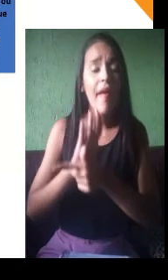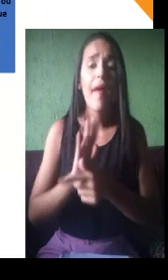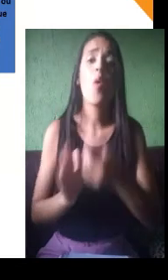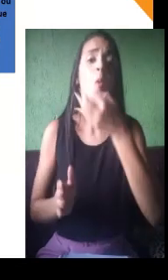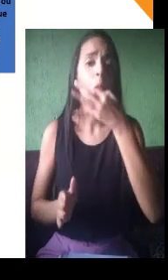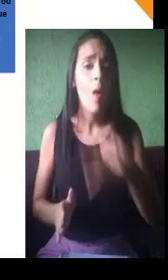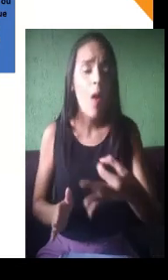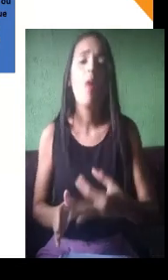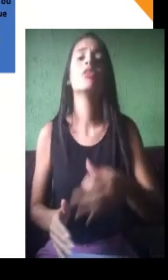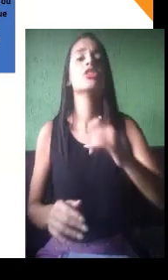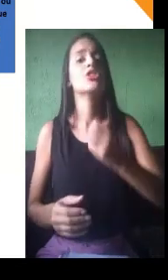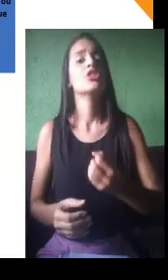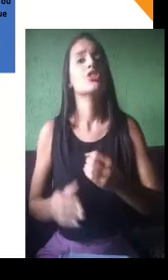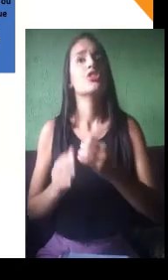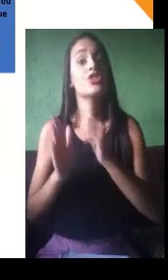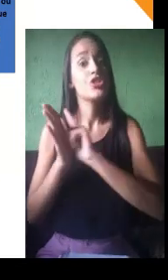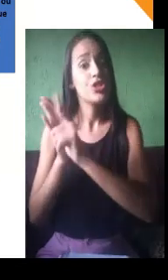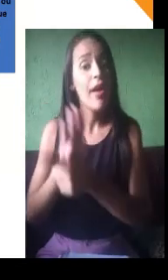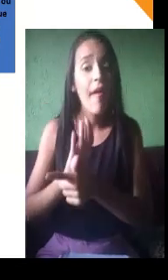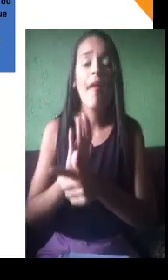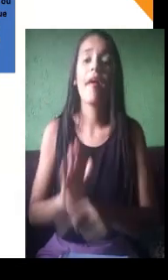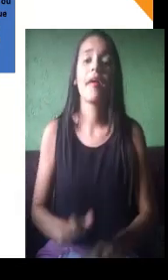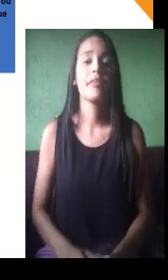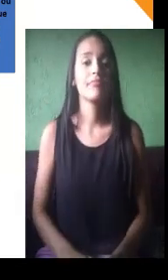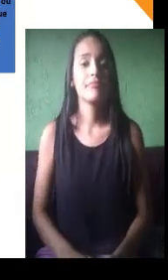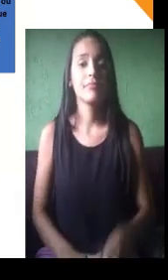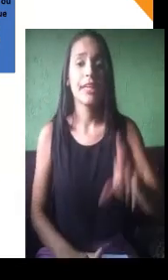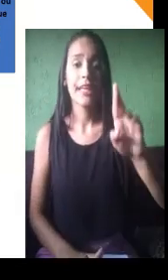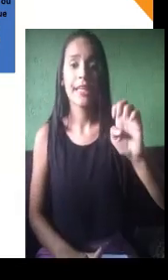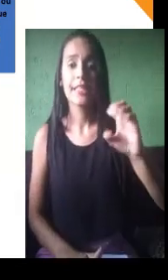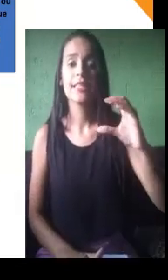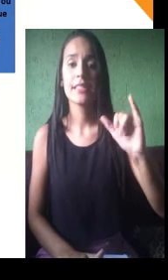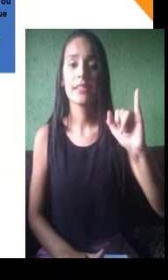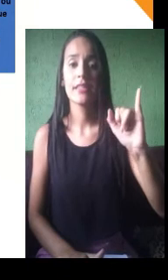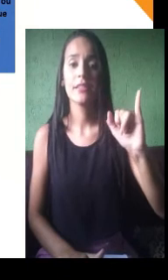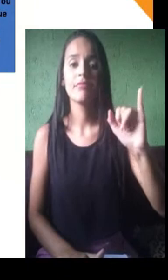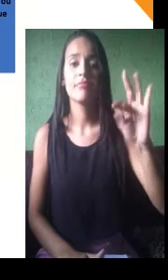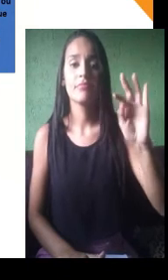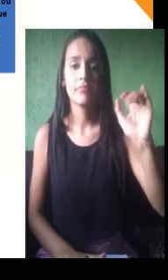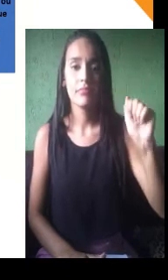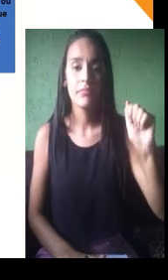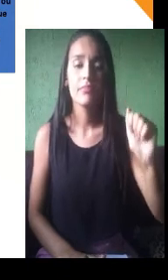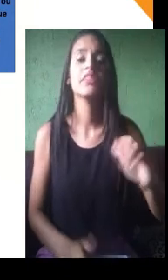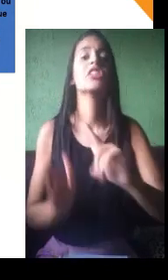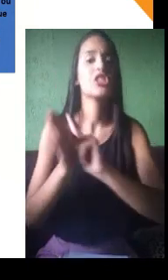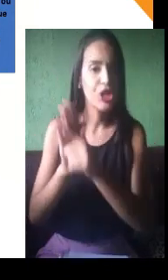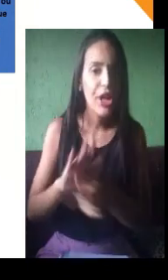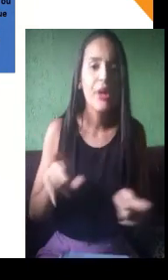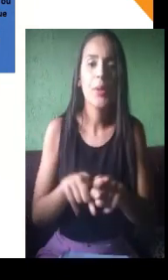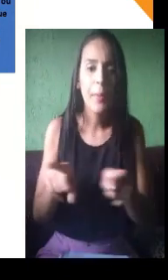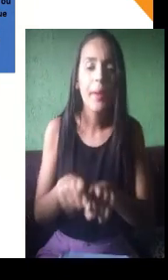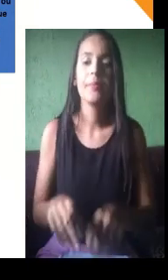ovo. Eles estão presentes no interior dos gêneros. Os tipos textuais vão ser que estruturas ou sequências que